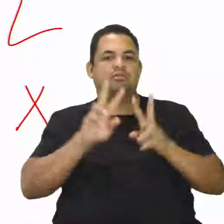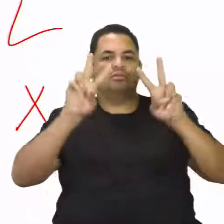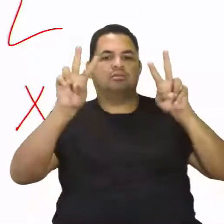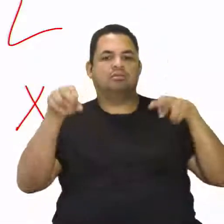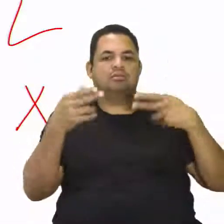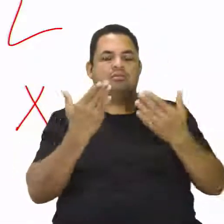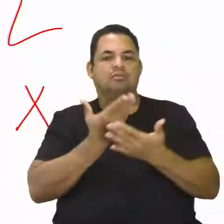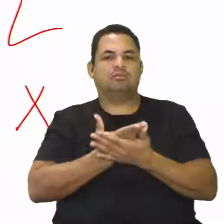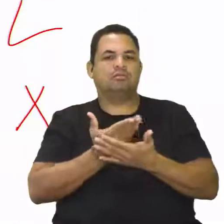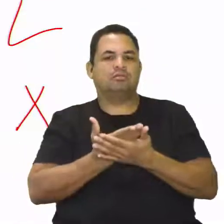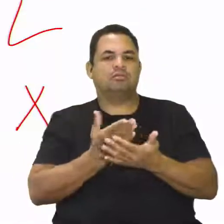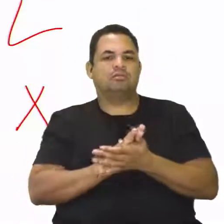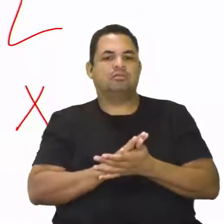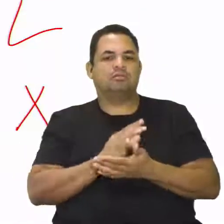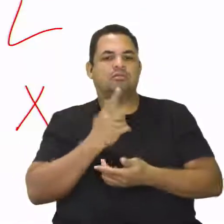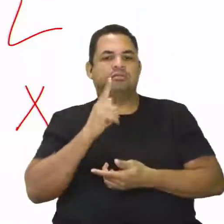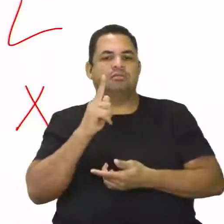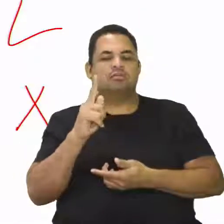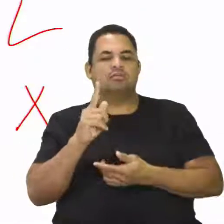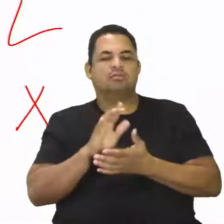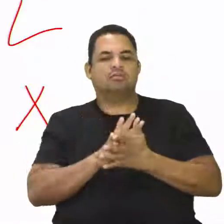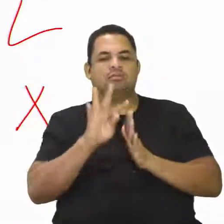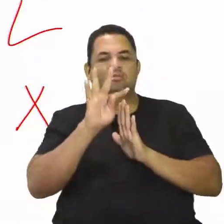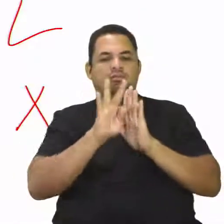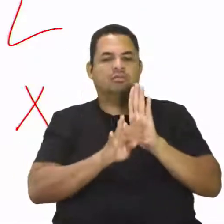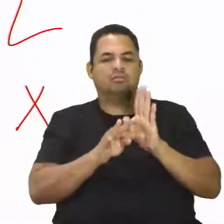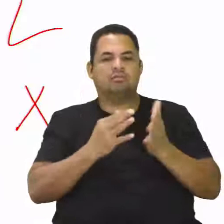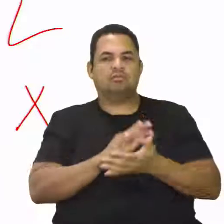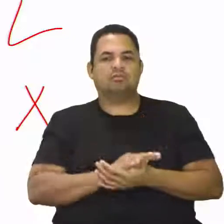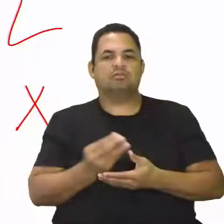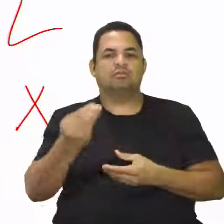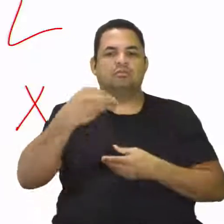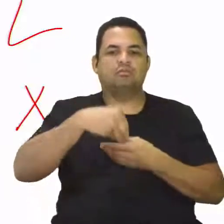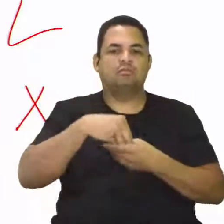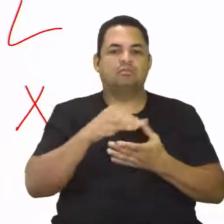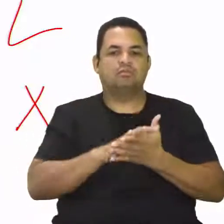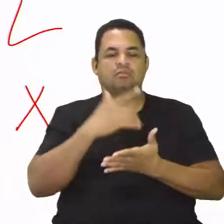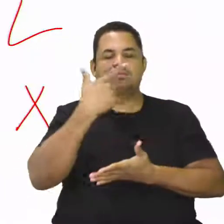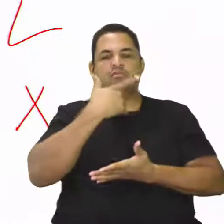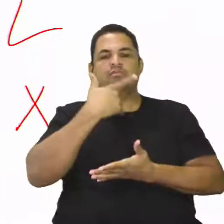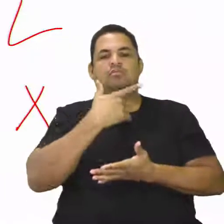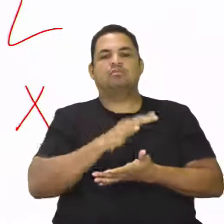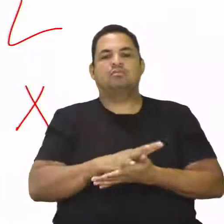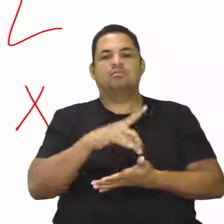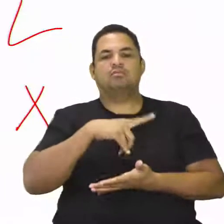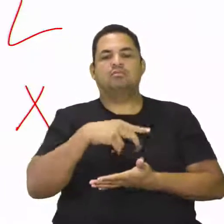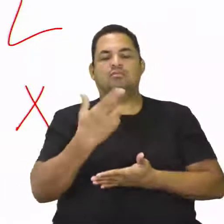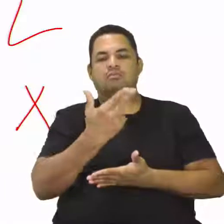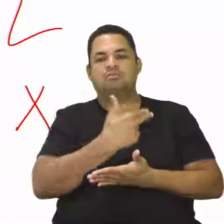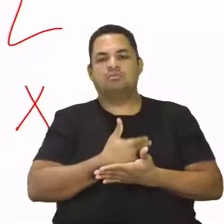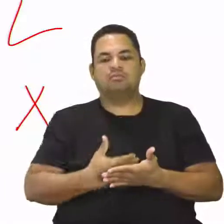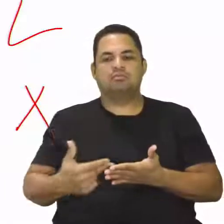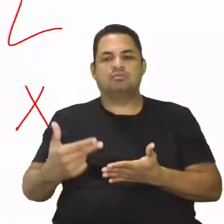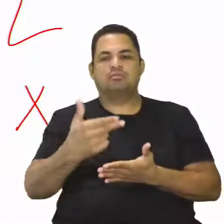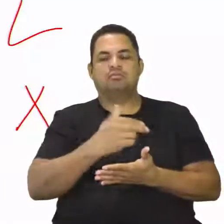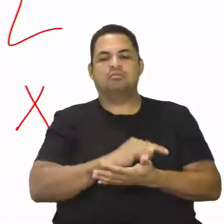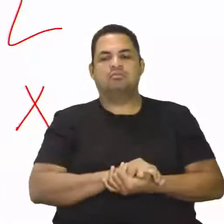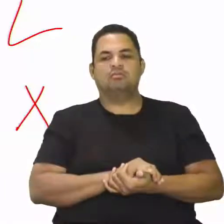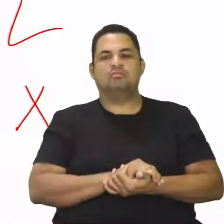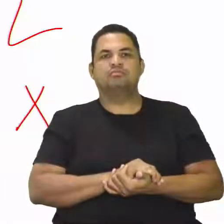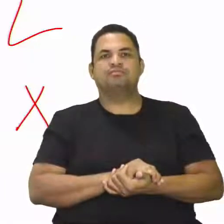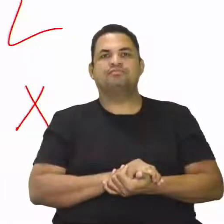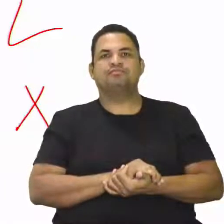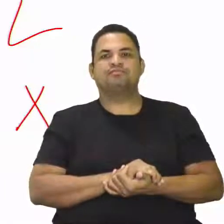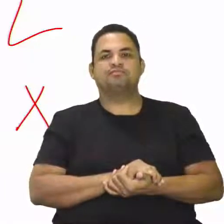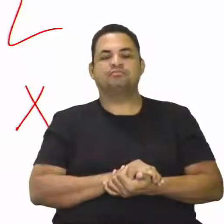da aula foi gênero textual humorístico. Dentro do humorístico temos as charges. Então, charges e tirinhas